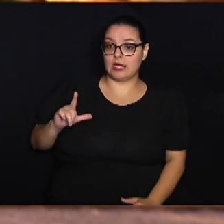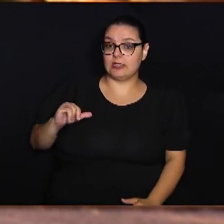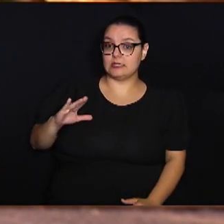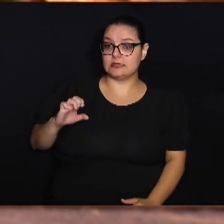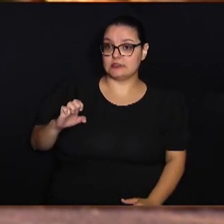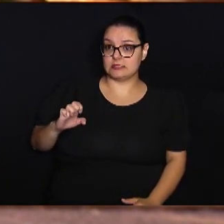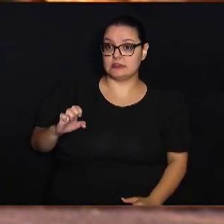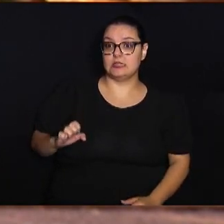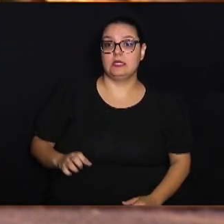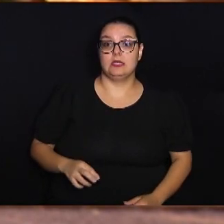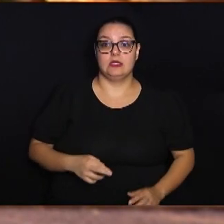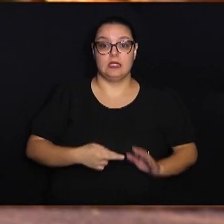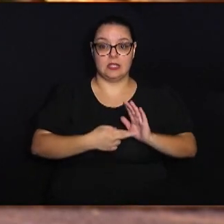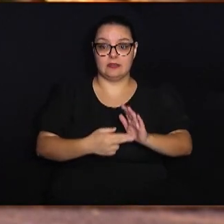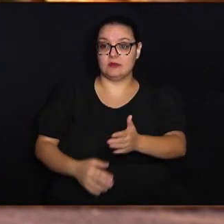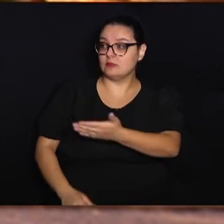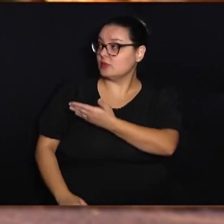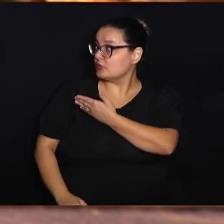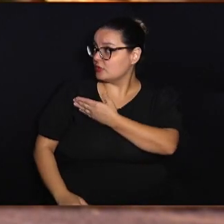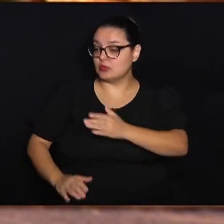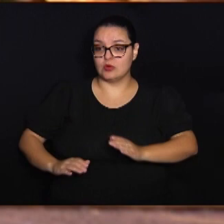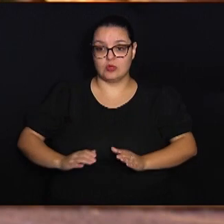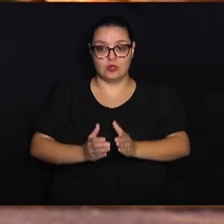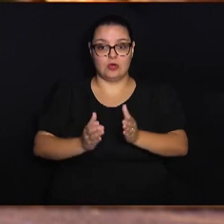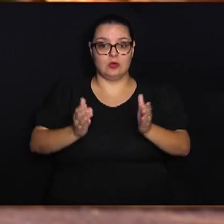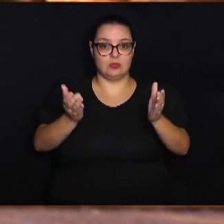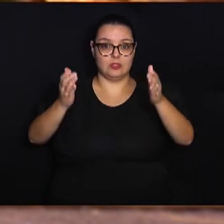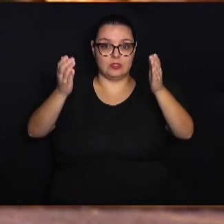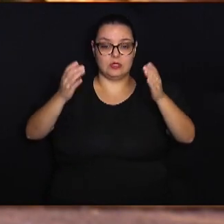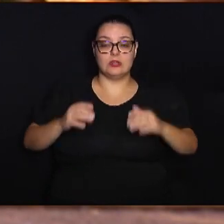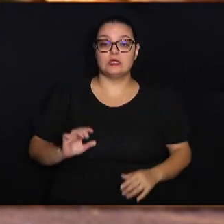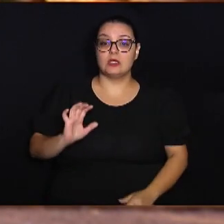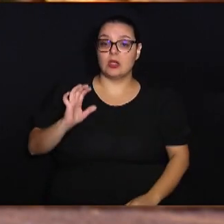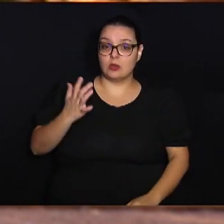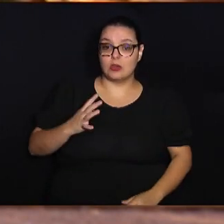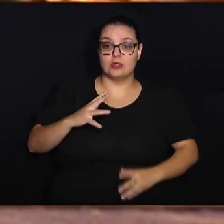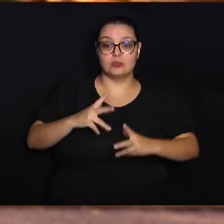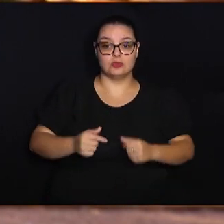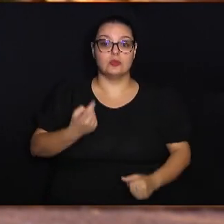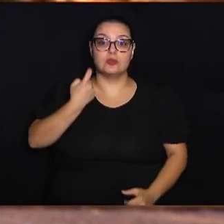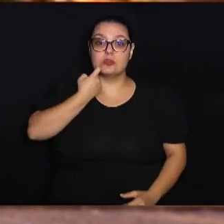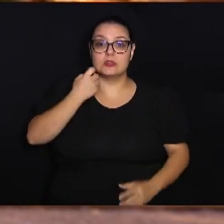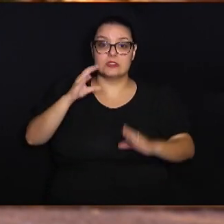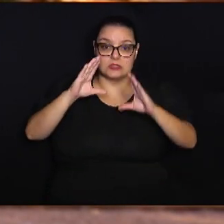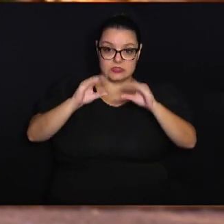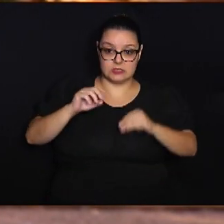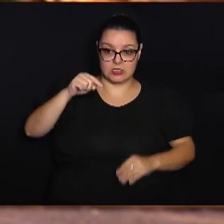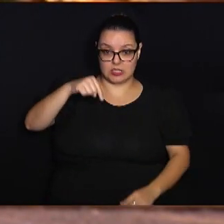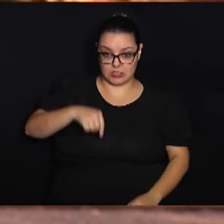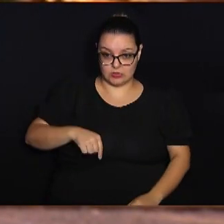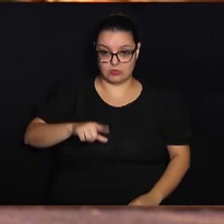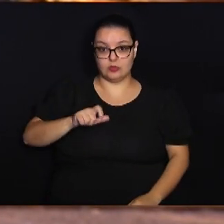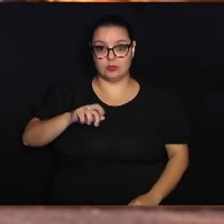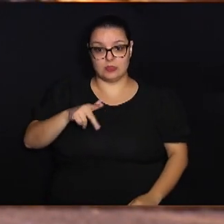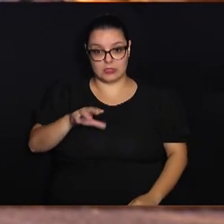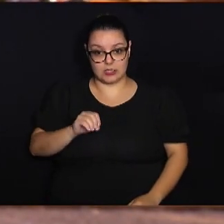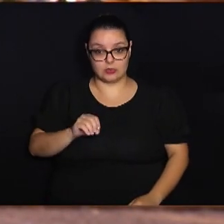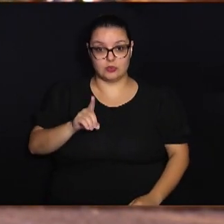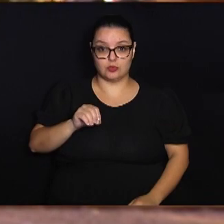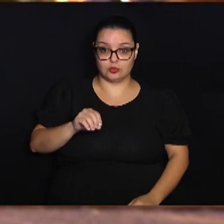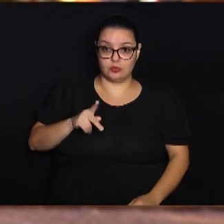Ao final, o presidente da comissão falou da dinâmica dos trabalhos e da atuação do grupo no primeiro semestre. Nós